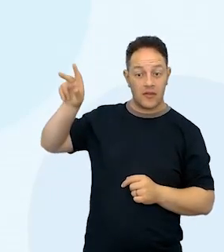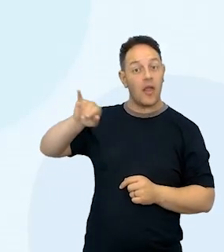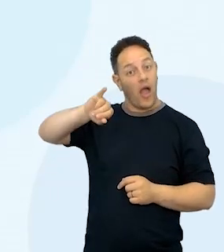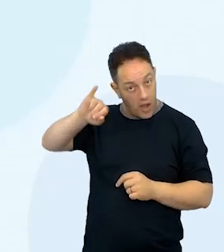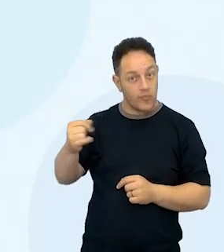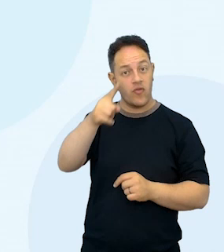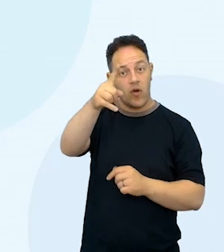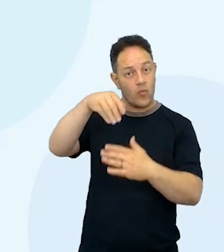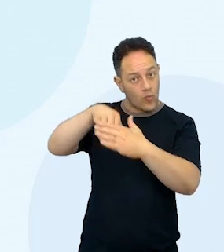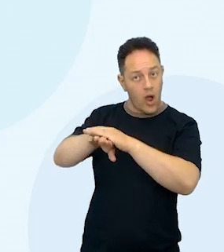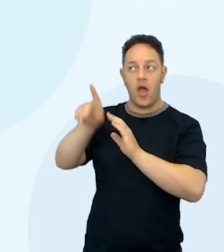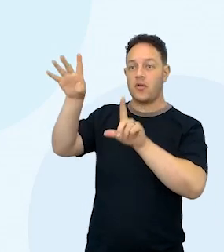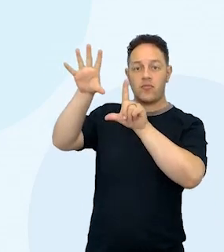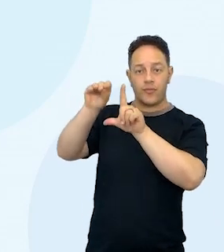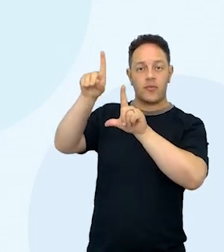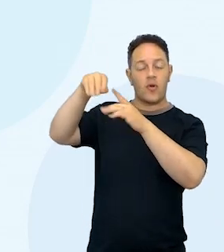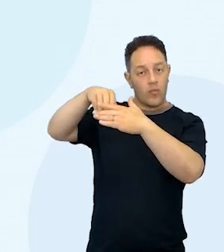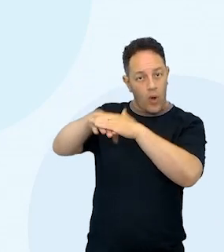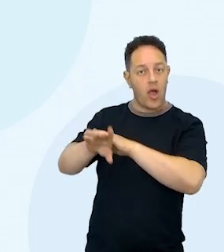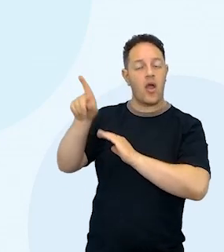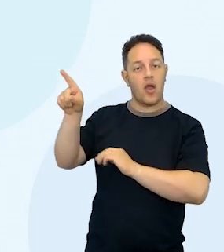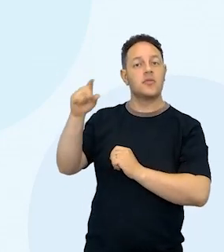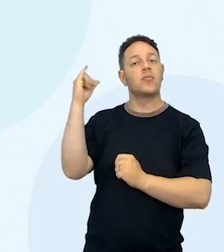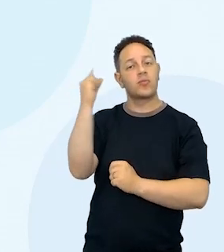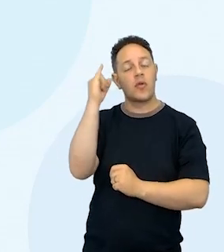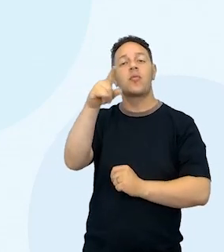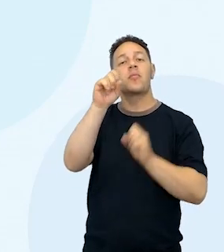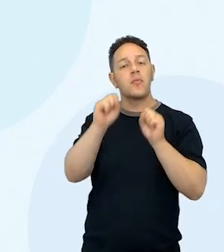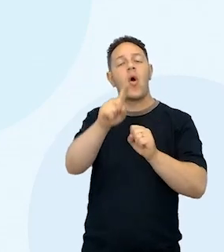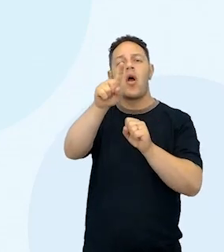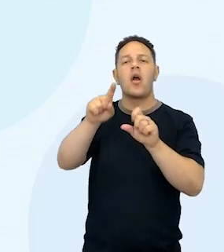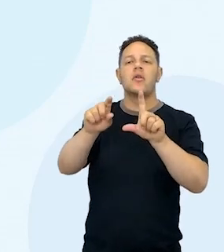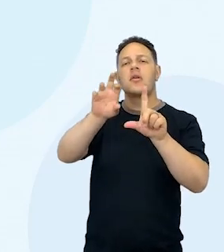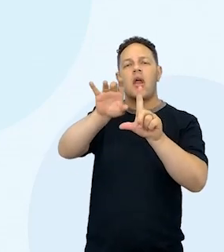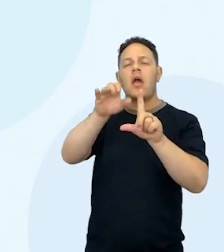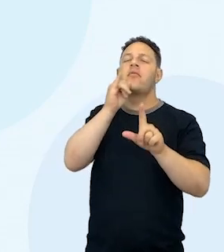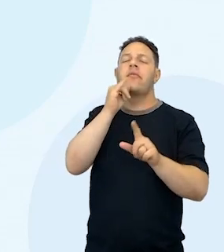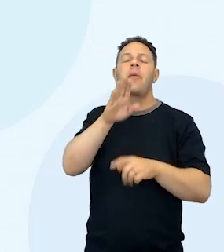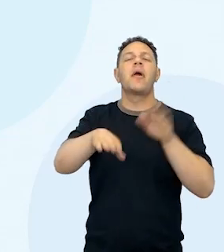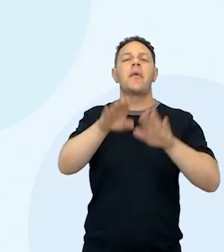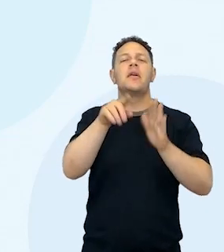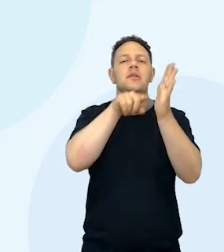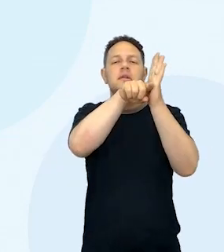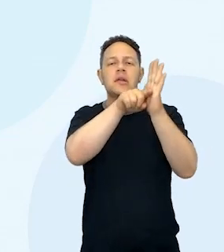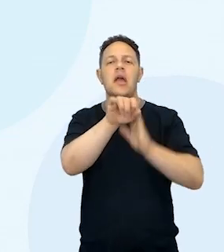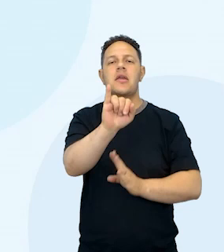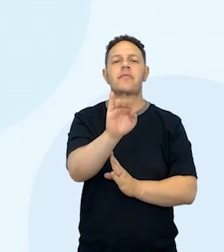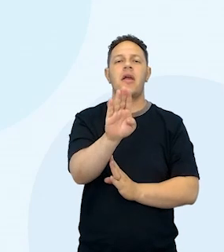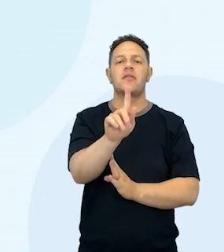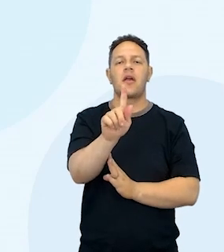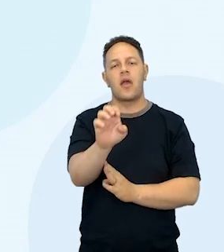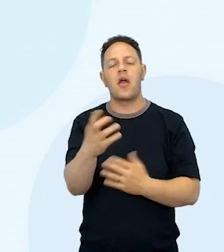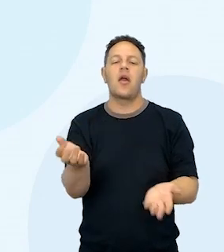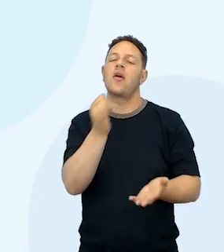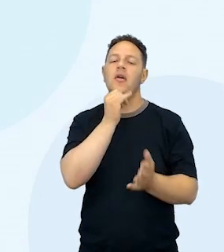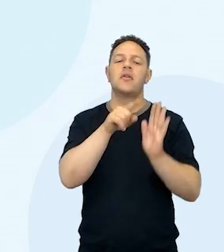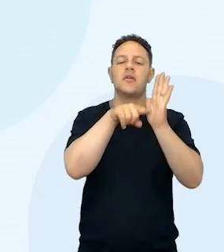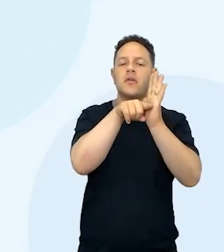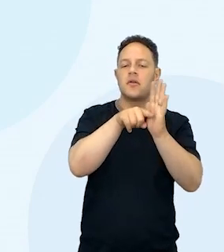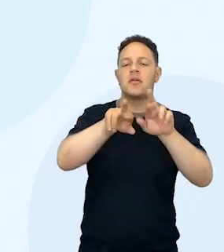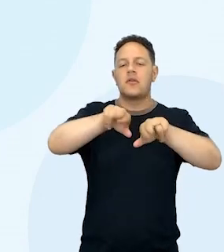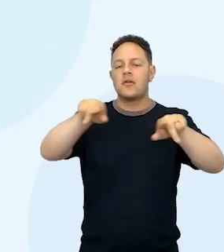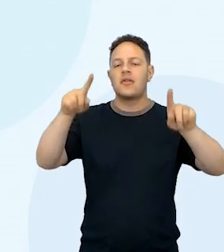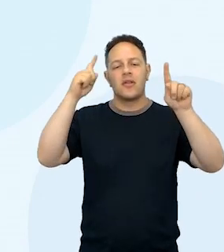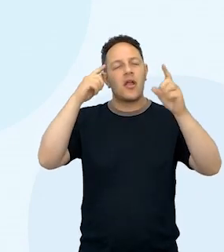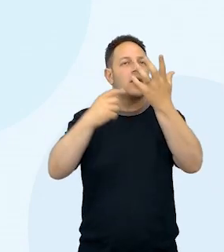Todas essas plataformas, tá? O portal de mapas do IBGE, o Centro de Informação em Saúde Silvestre, também muito